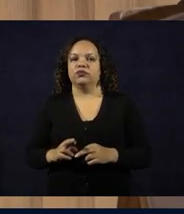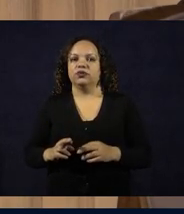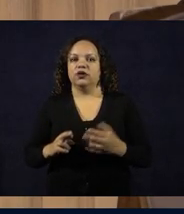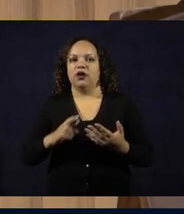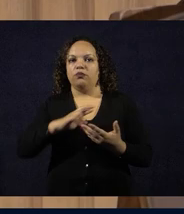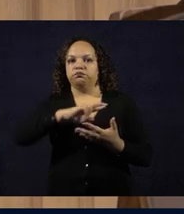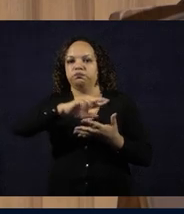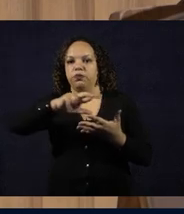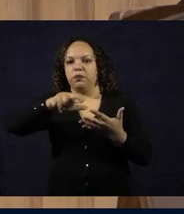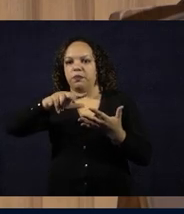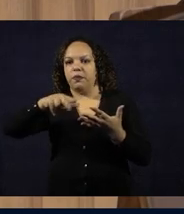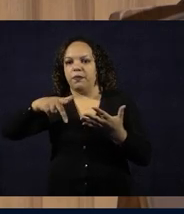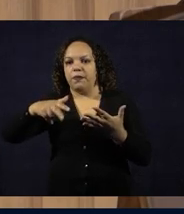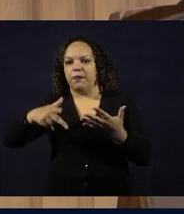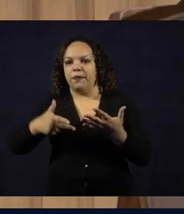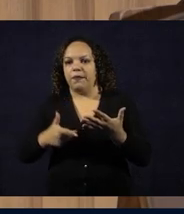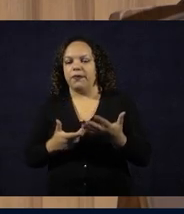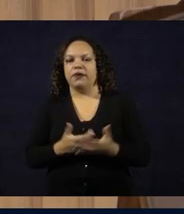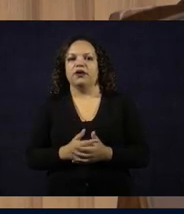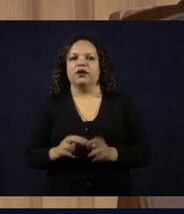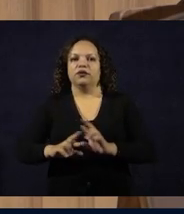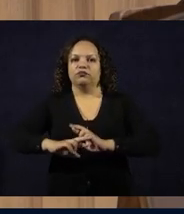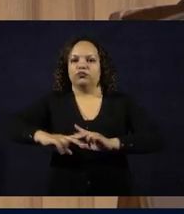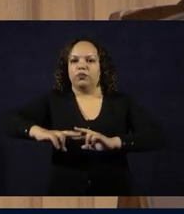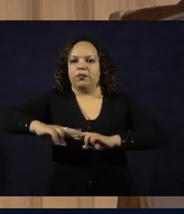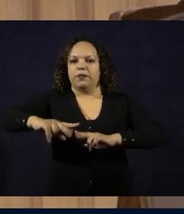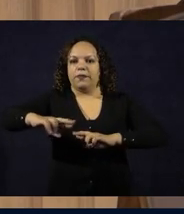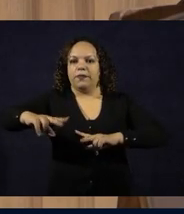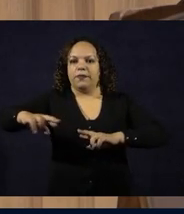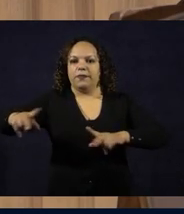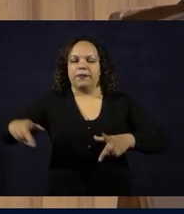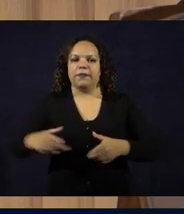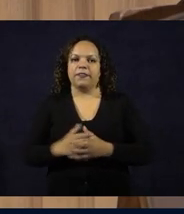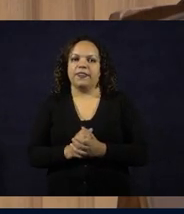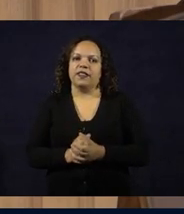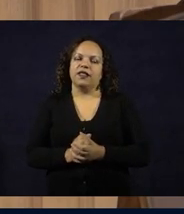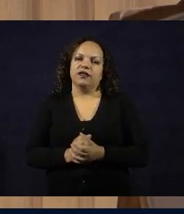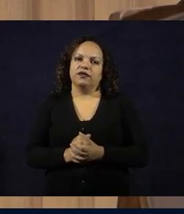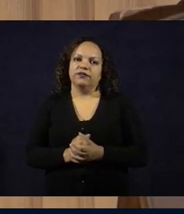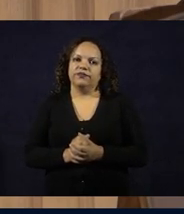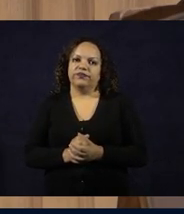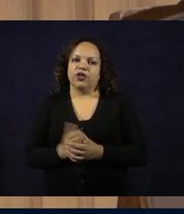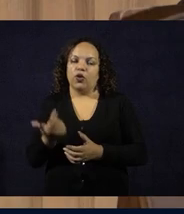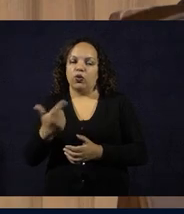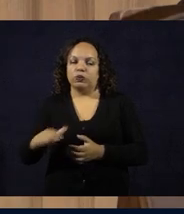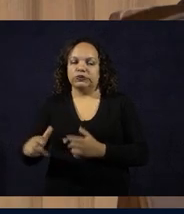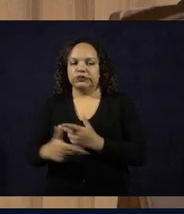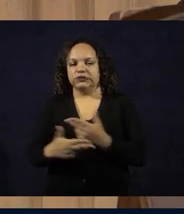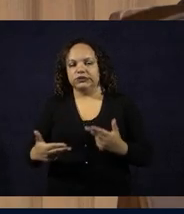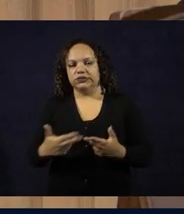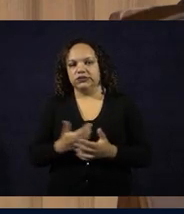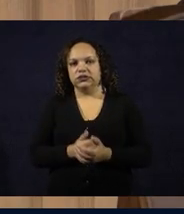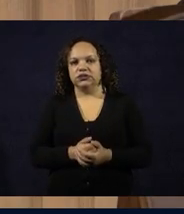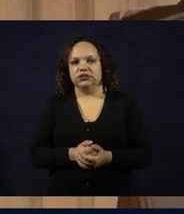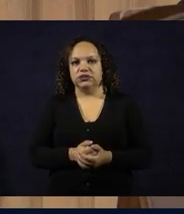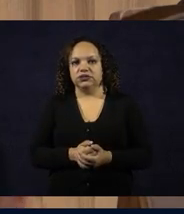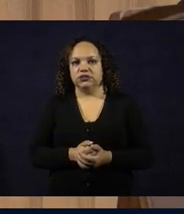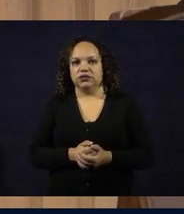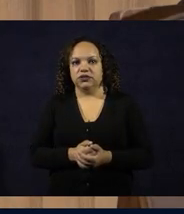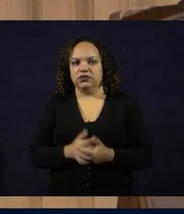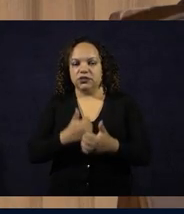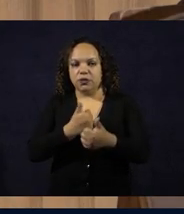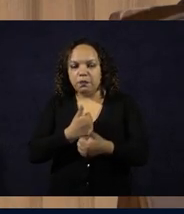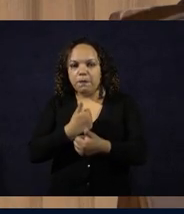algo que é muito importante dentro da nossa companhia Um Outro fator é a questão de